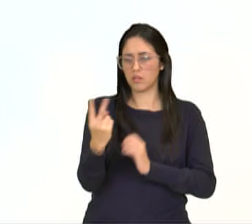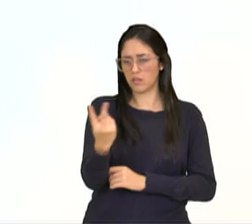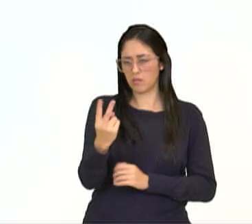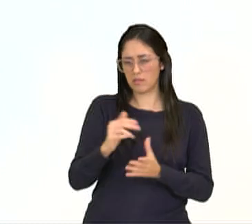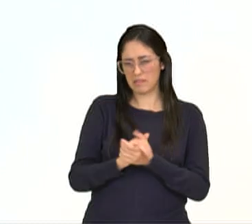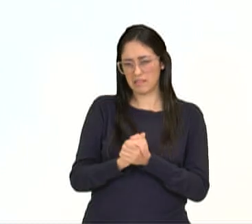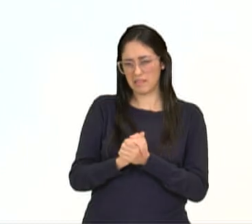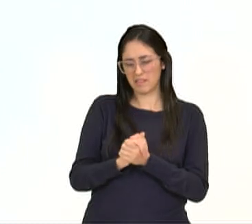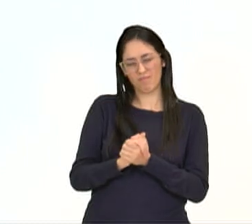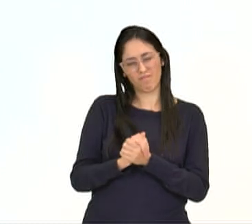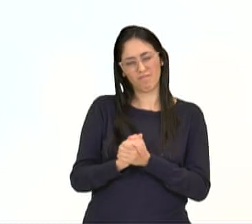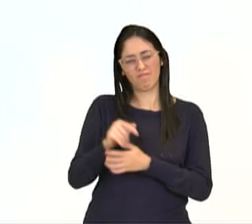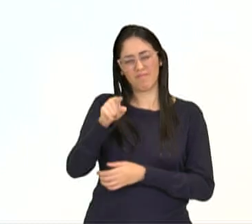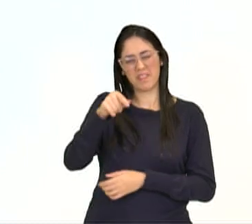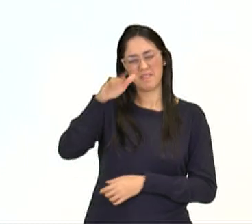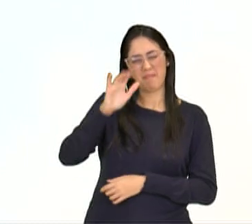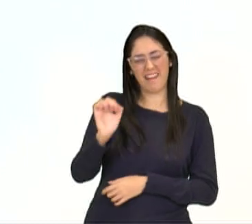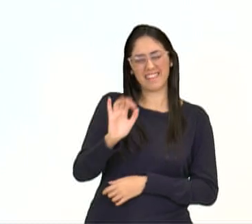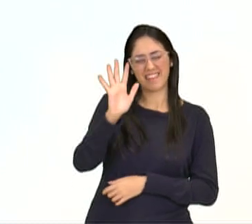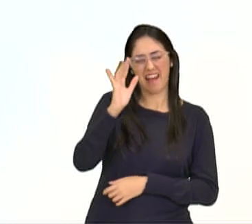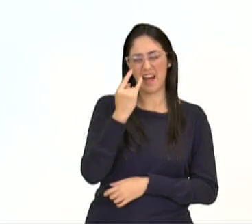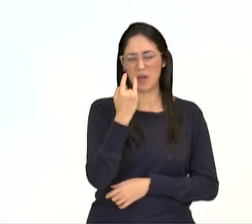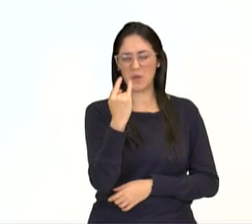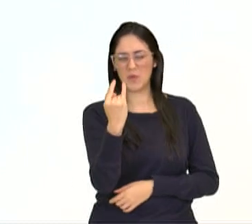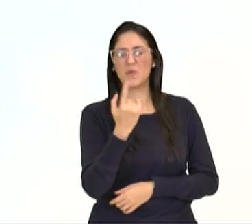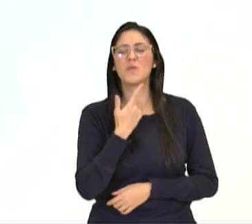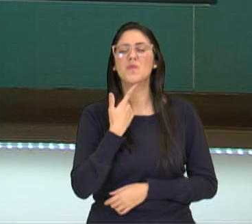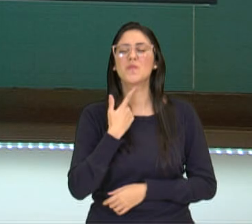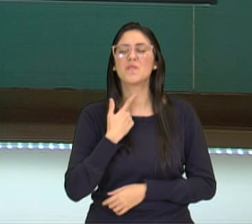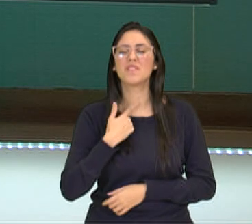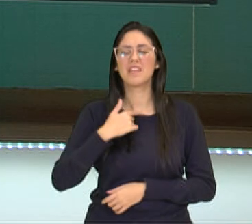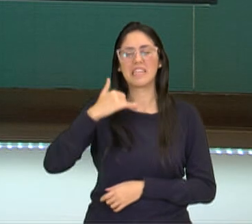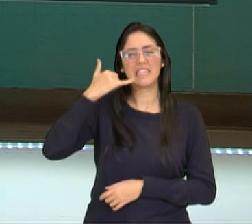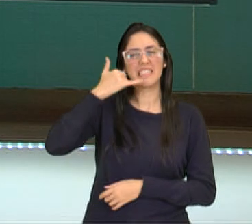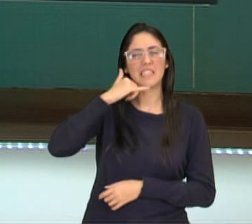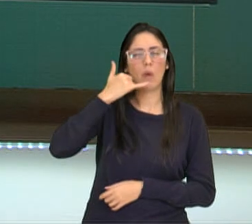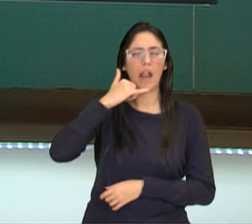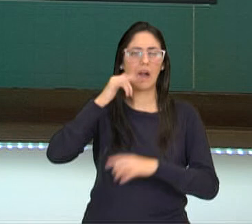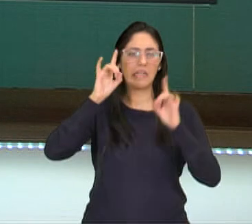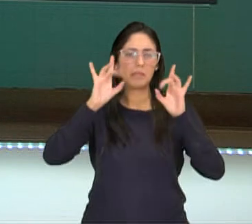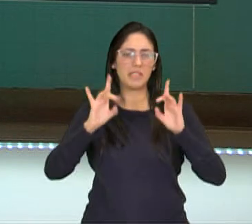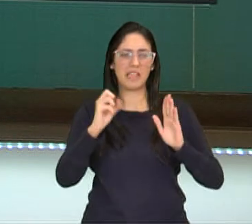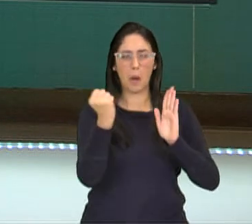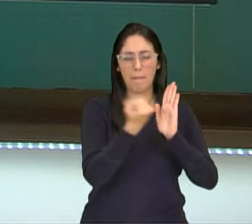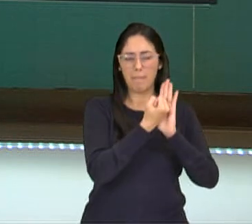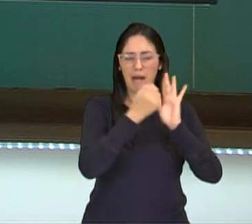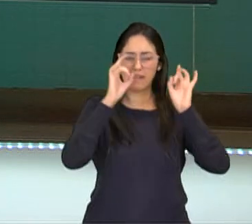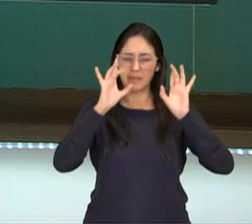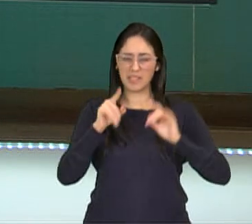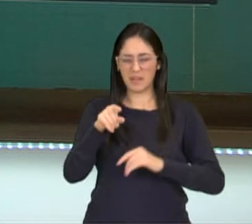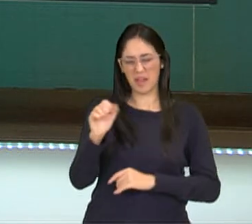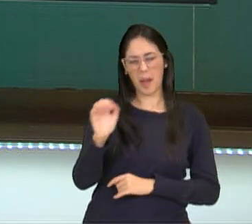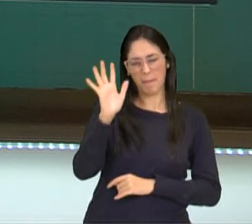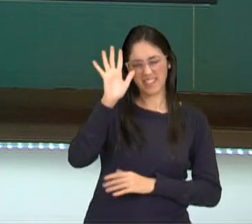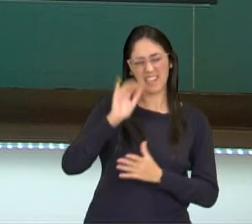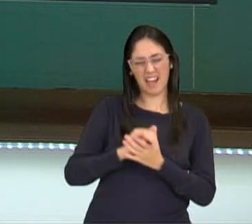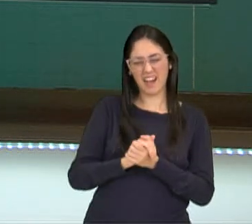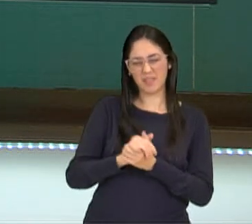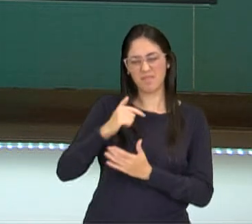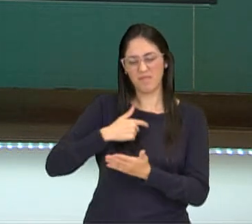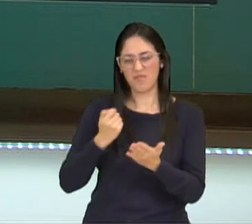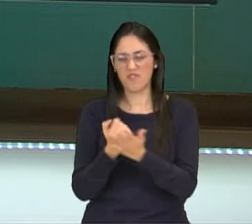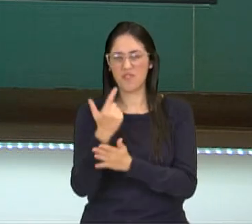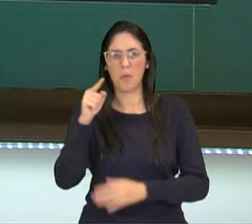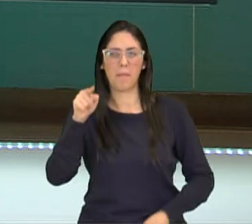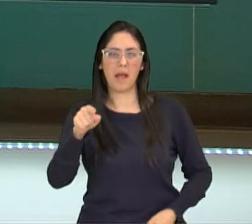um dá um desejo maior. Às vezes o celular, de uma grife, esse tipo de coisa, e você acaba comprando exatamente